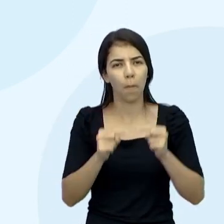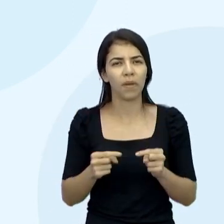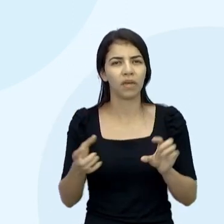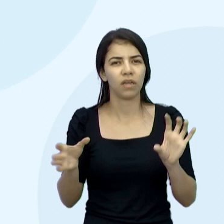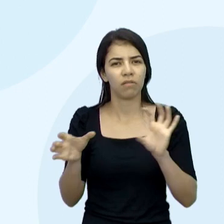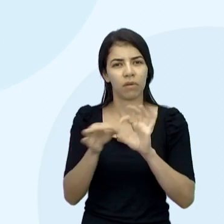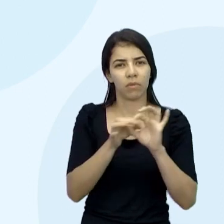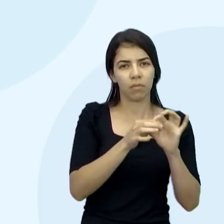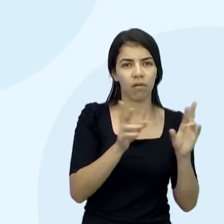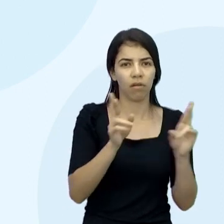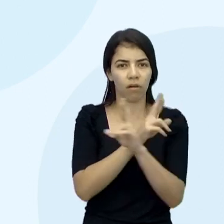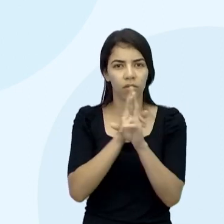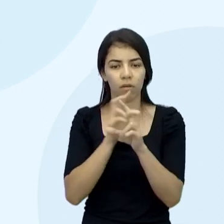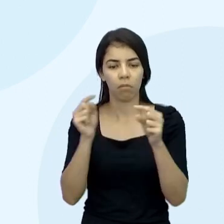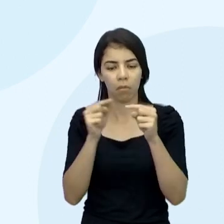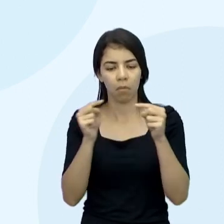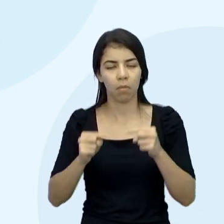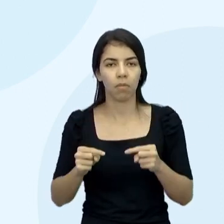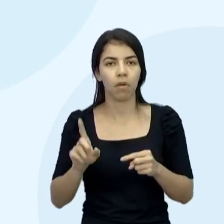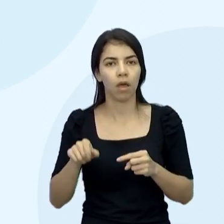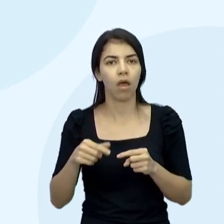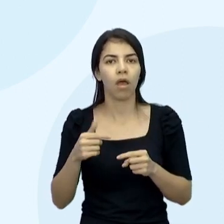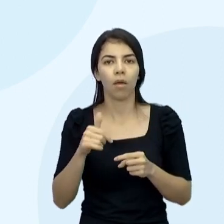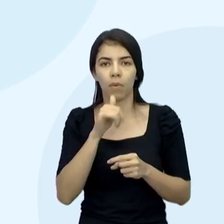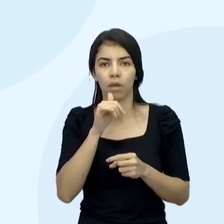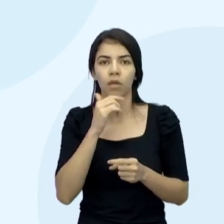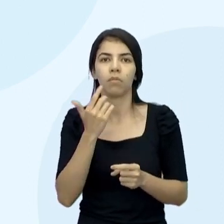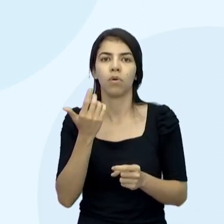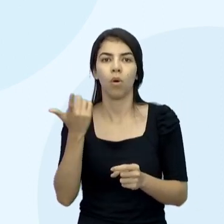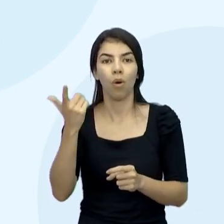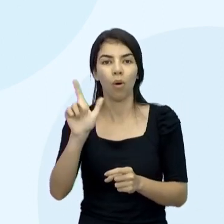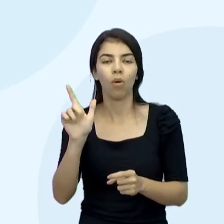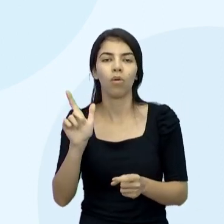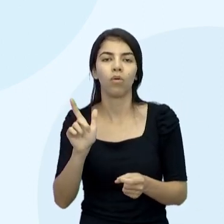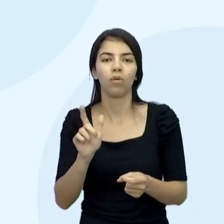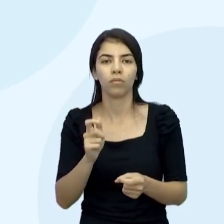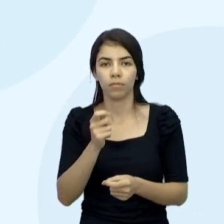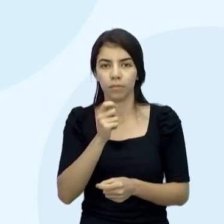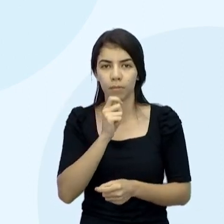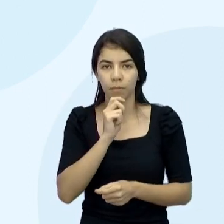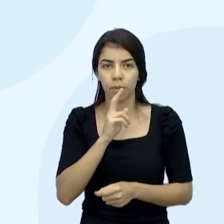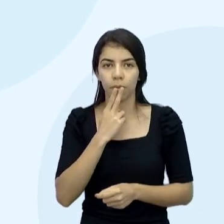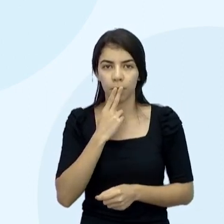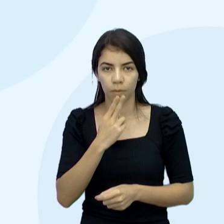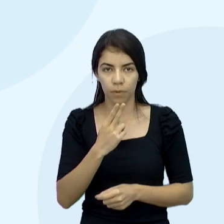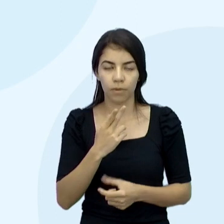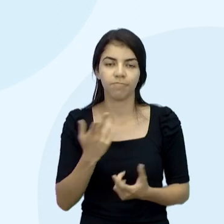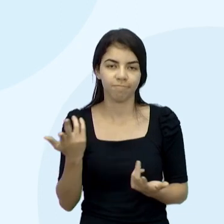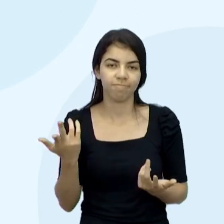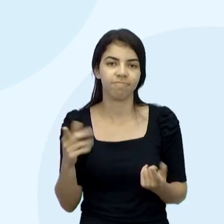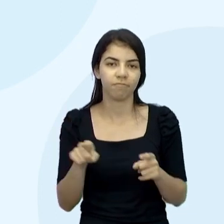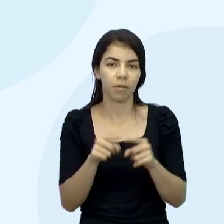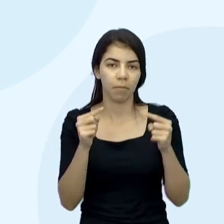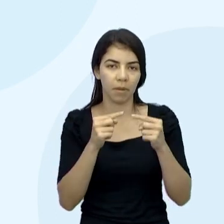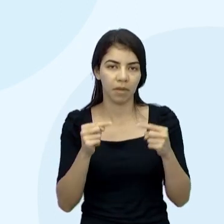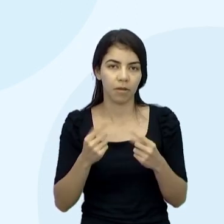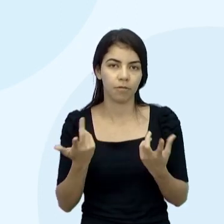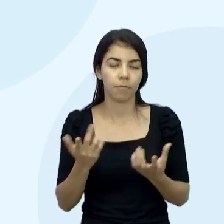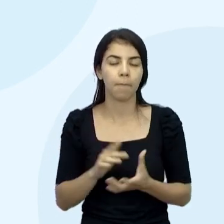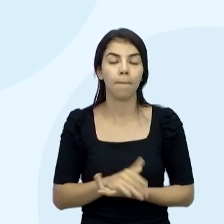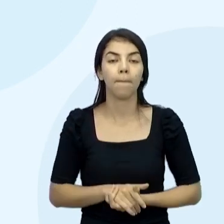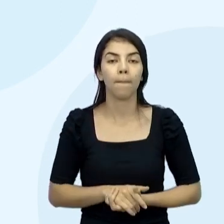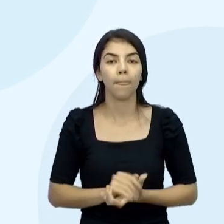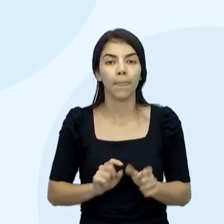outra relação aí com o quê? Com outro tipo de droga lícita que é o cigarro. Legal a questão do tabaco.